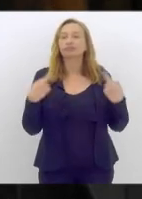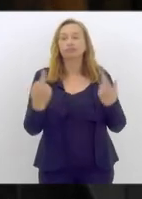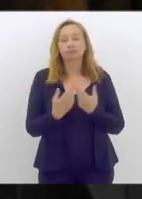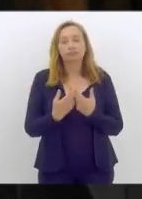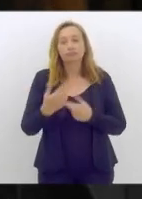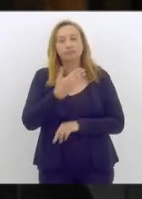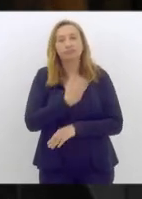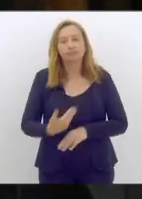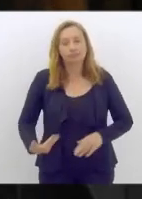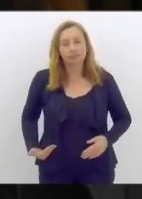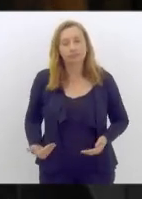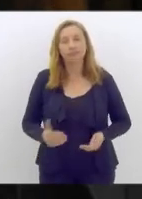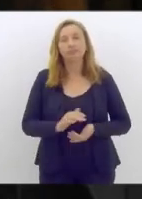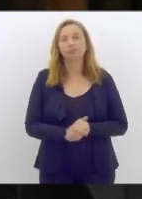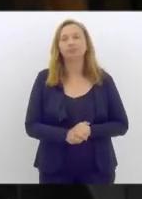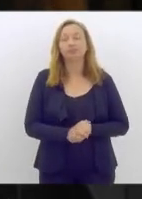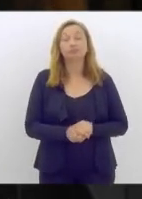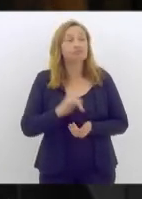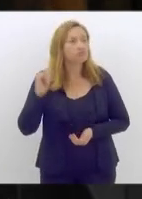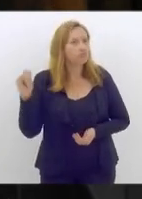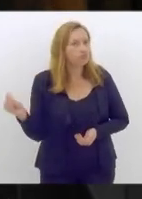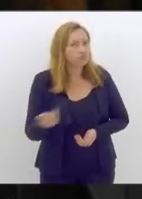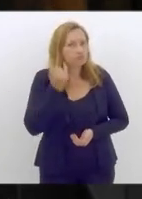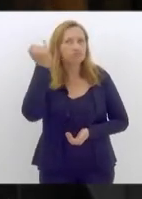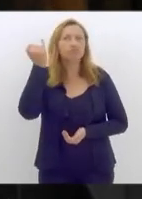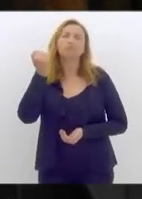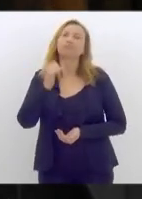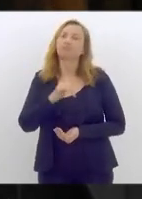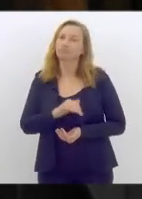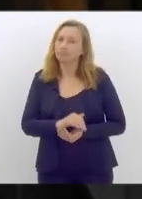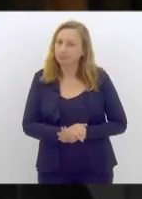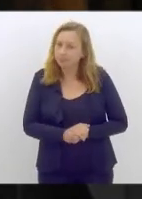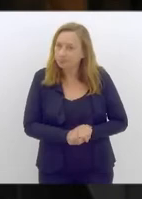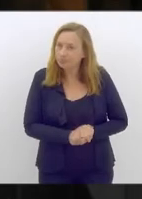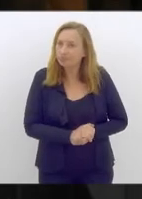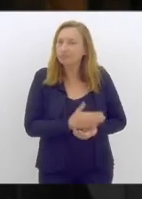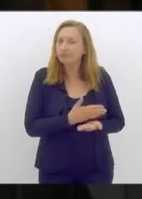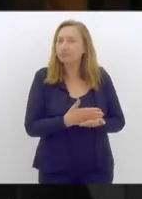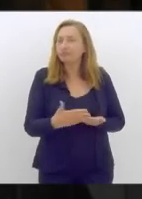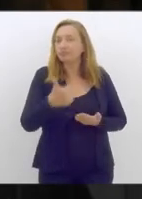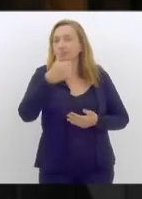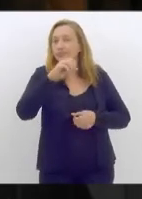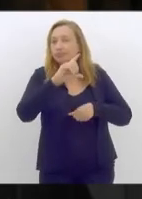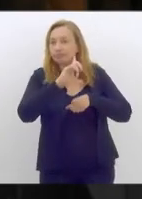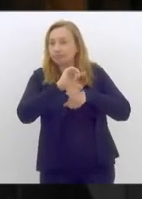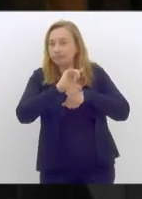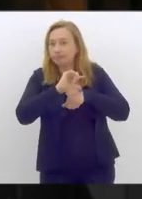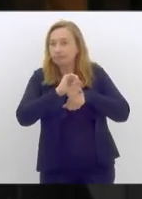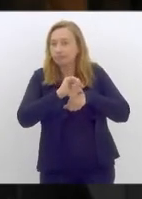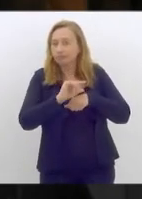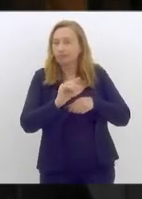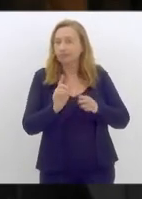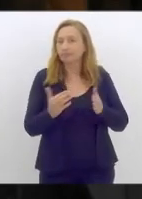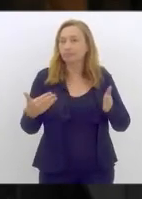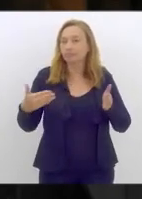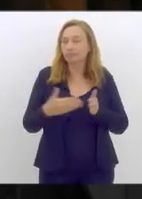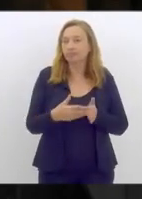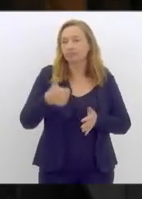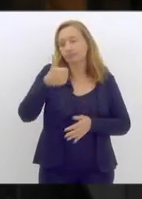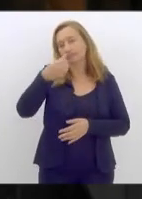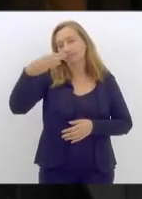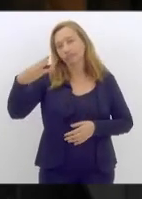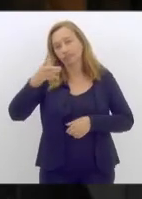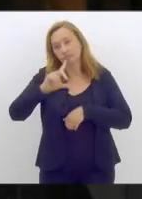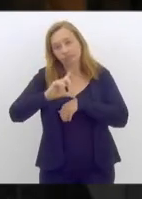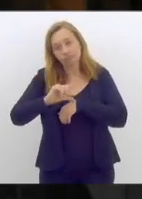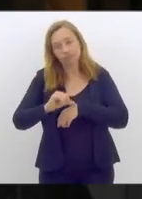pública importantíssima que começou às 10 horas e se Estendeu até as 13